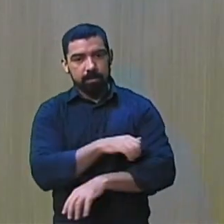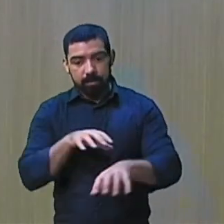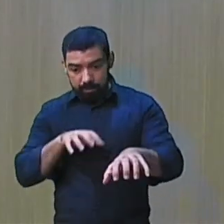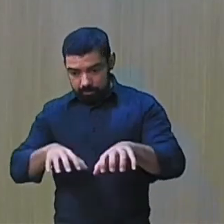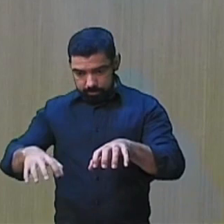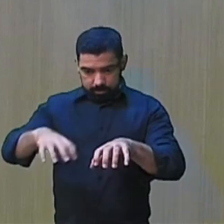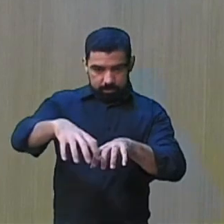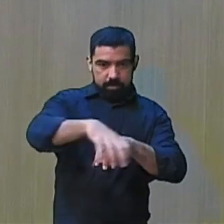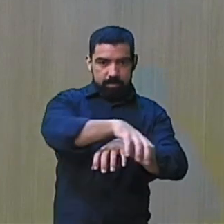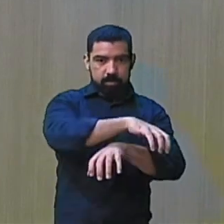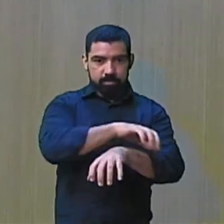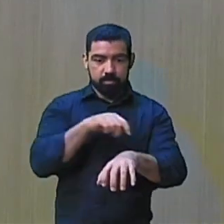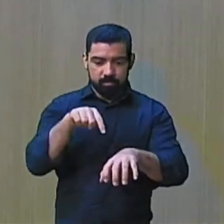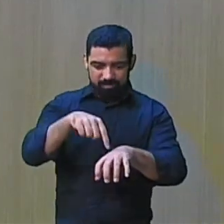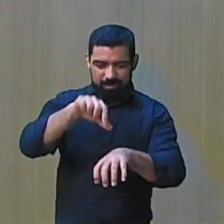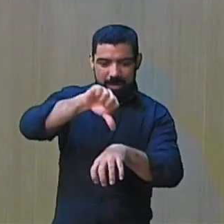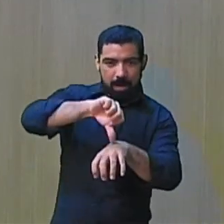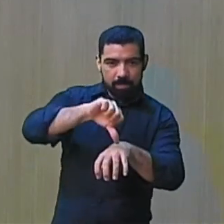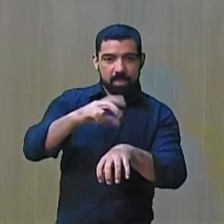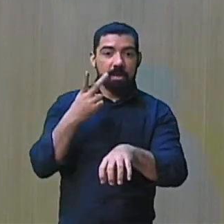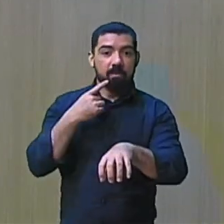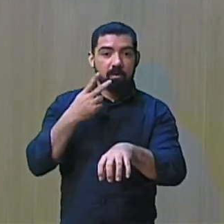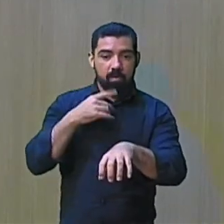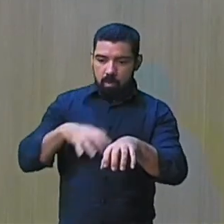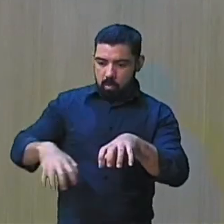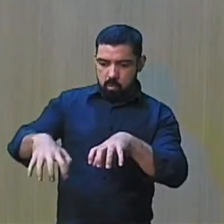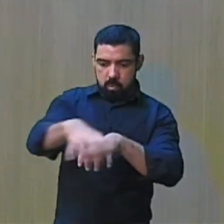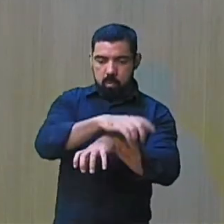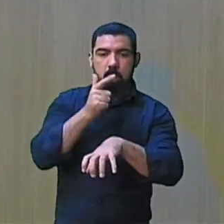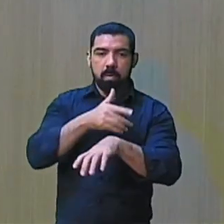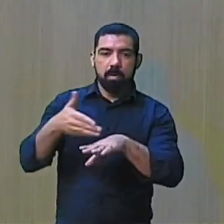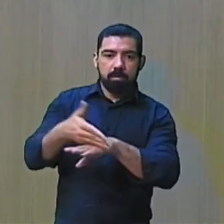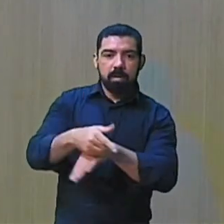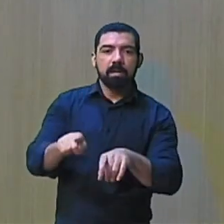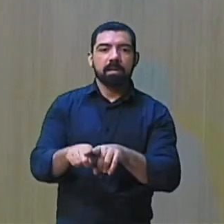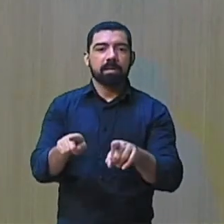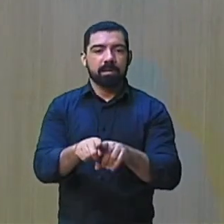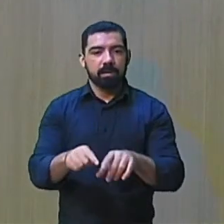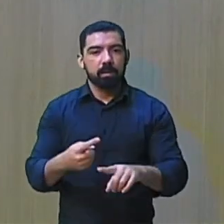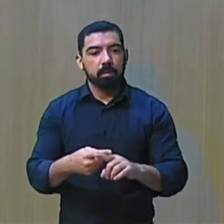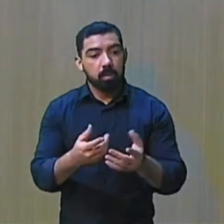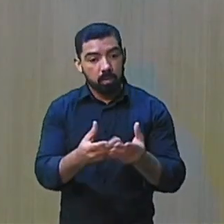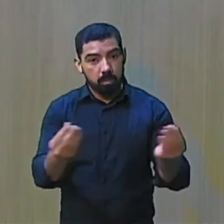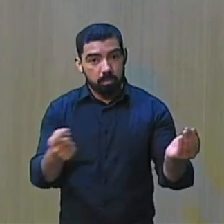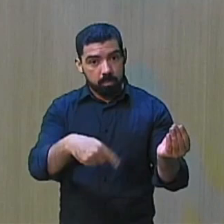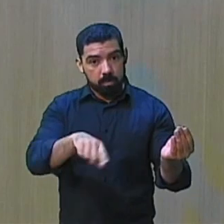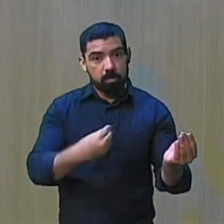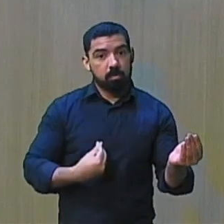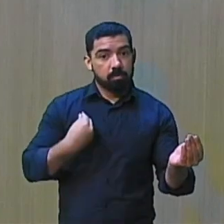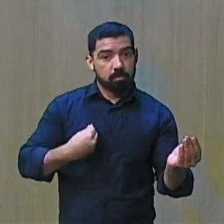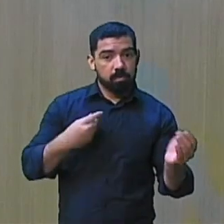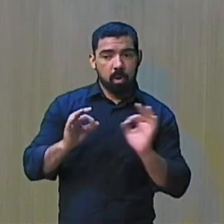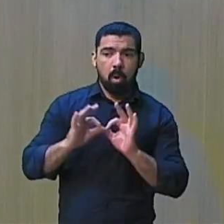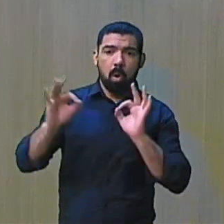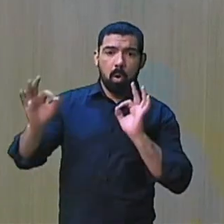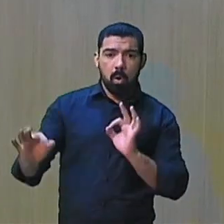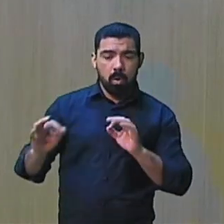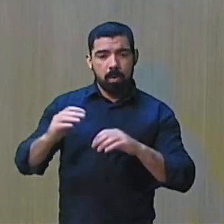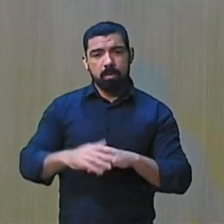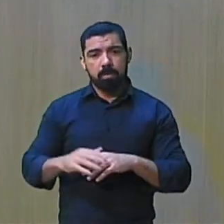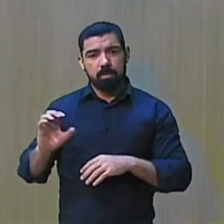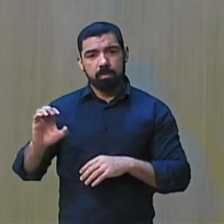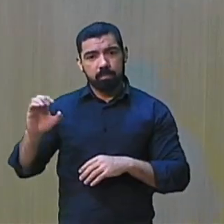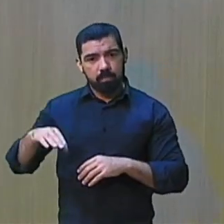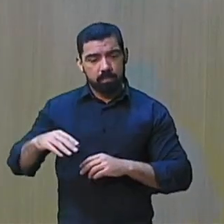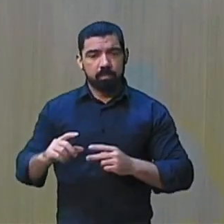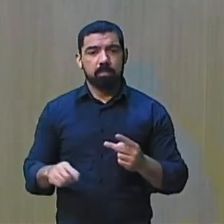metropolitana pudessem vir a Fortaleza porque muitos deles talvez moram em